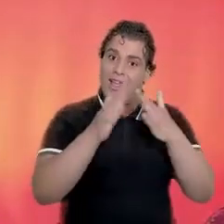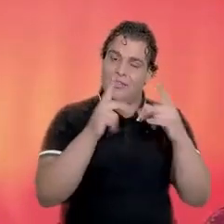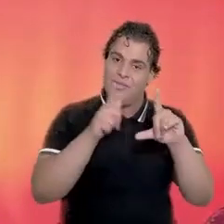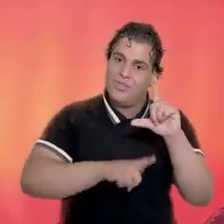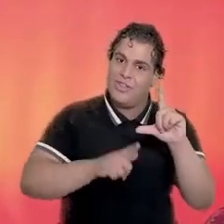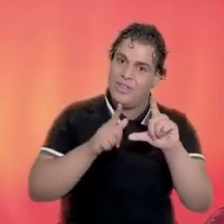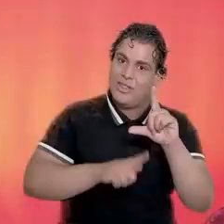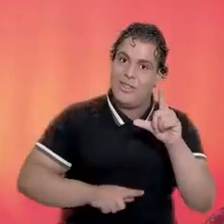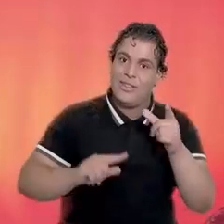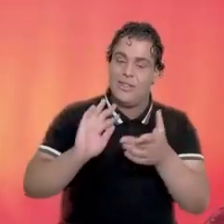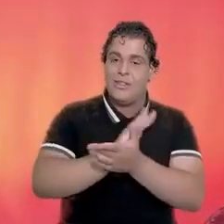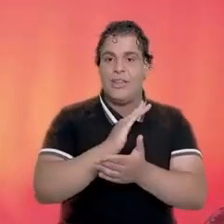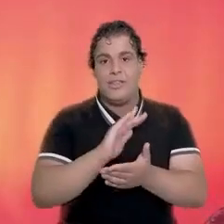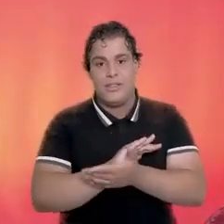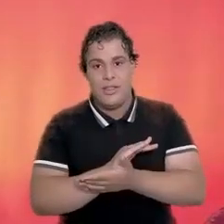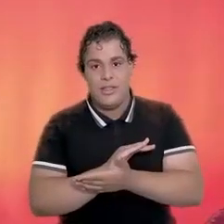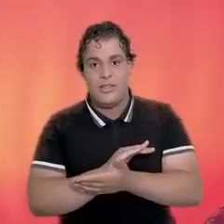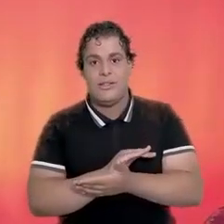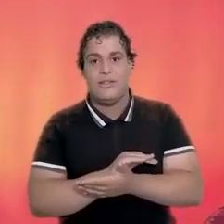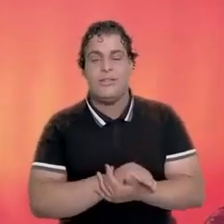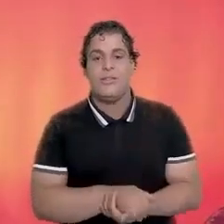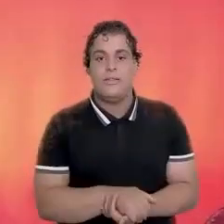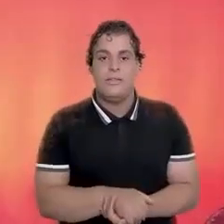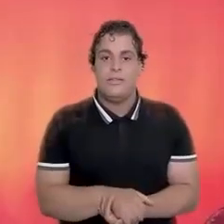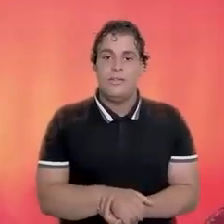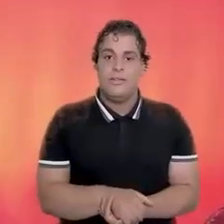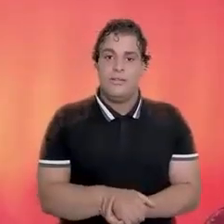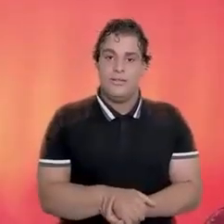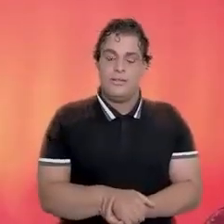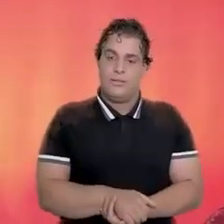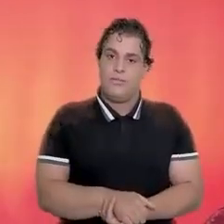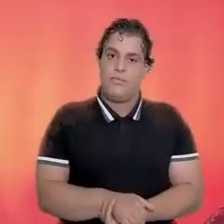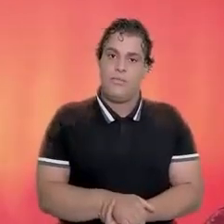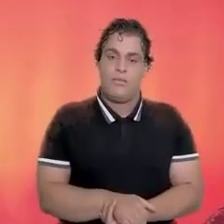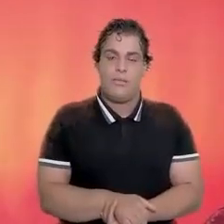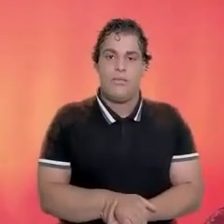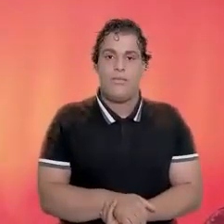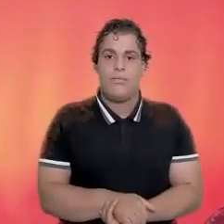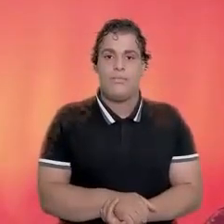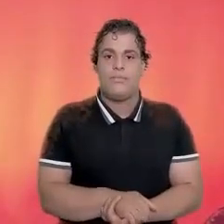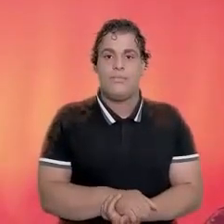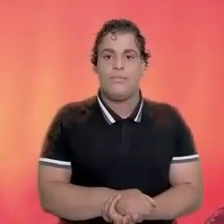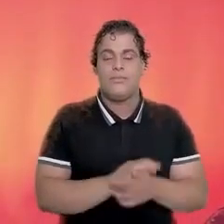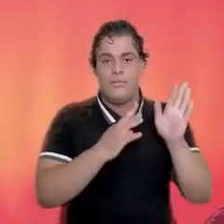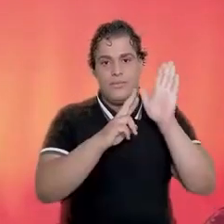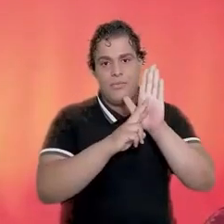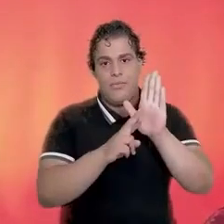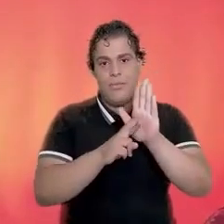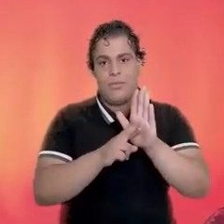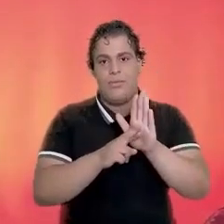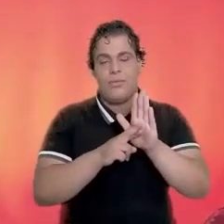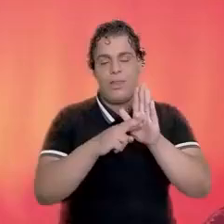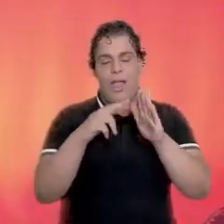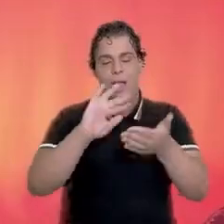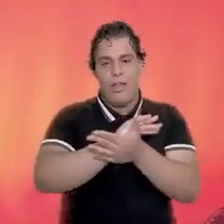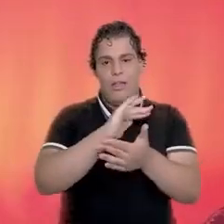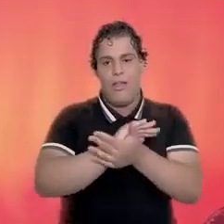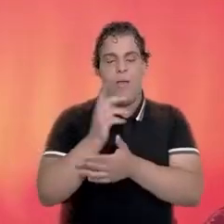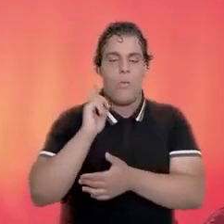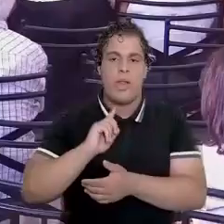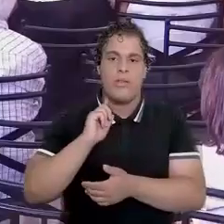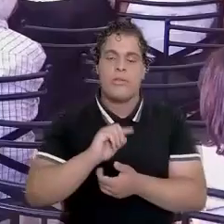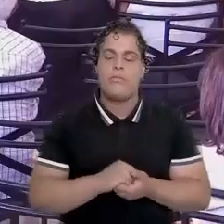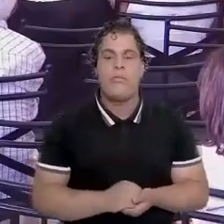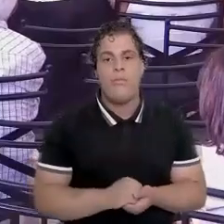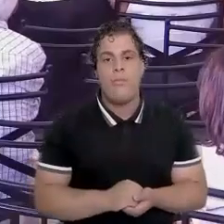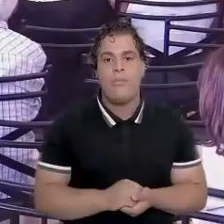não é, Hermes? França, levar o nome da nossa academia de Araxá, de Minas Gerais. E a aldravia,